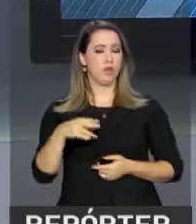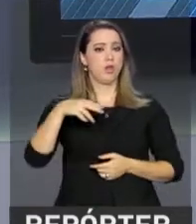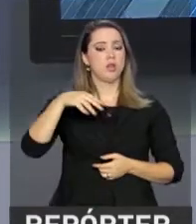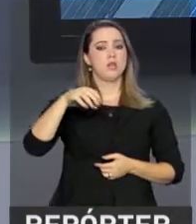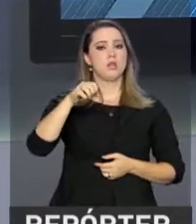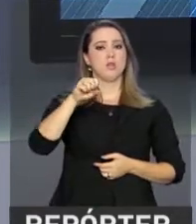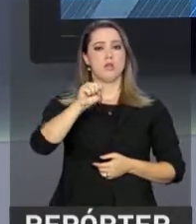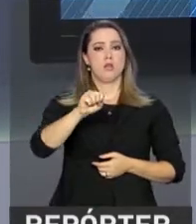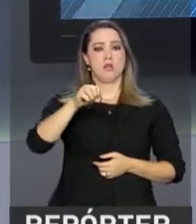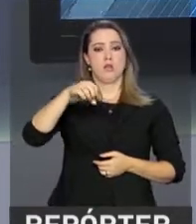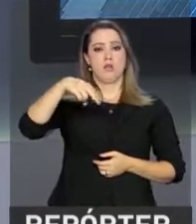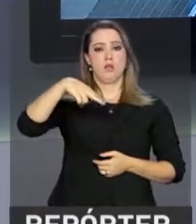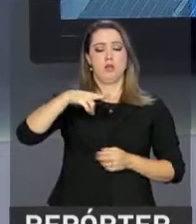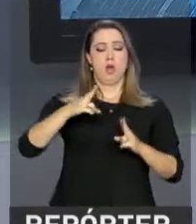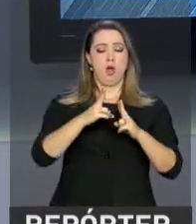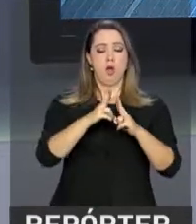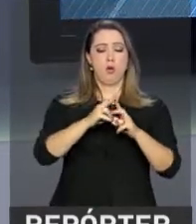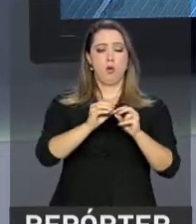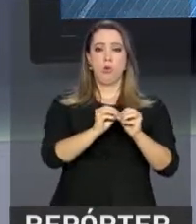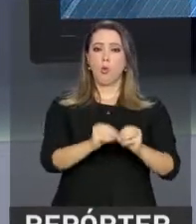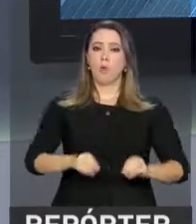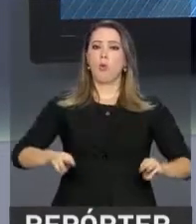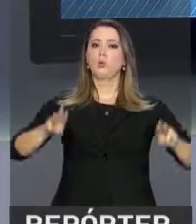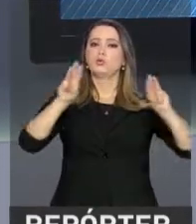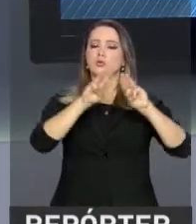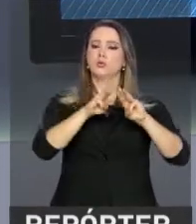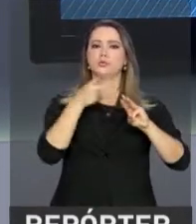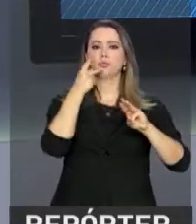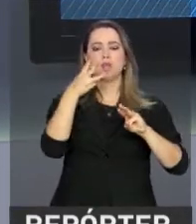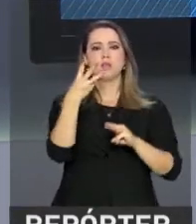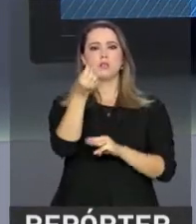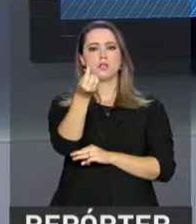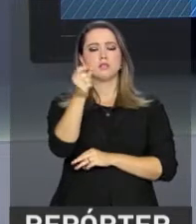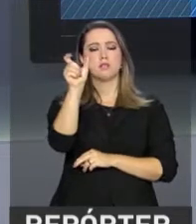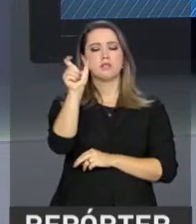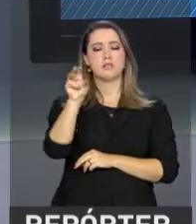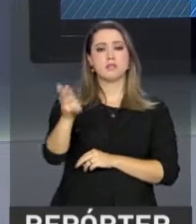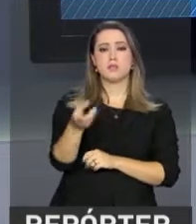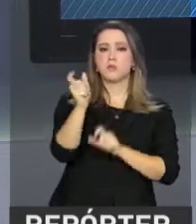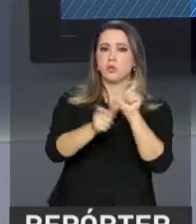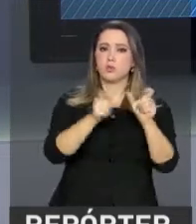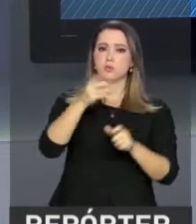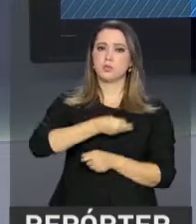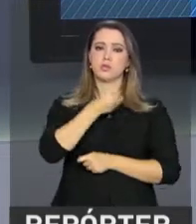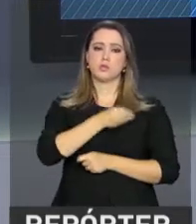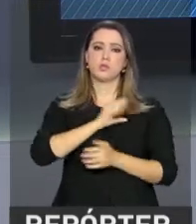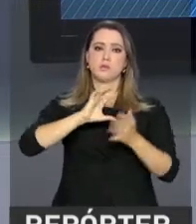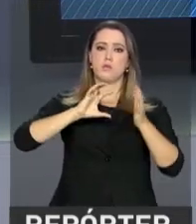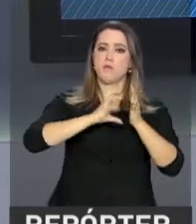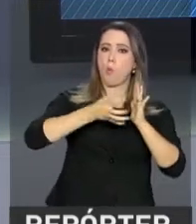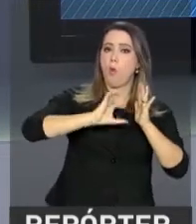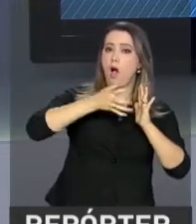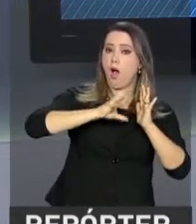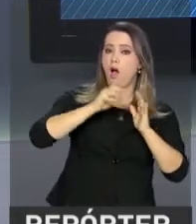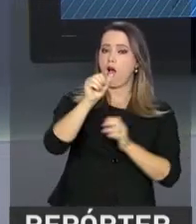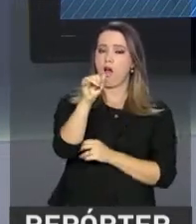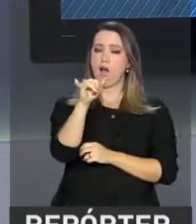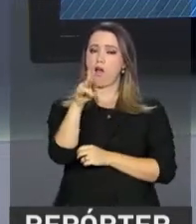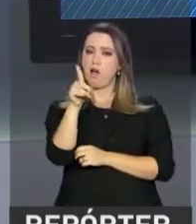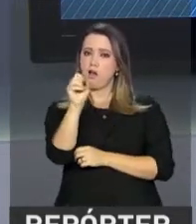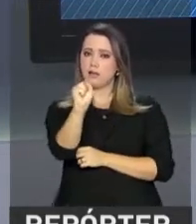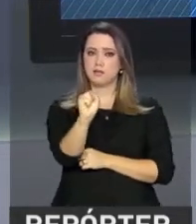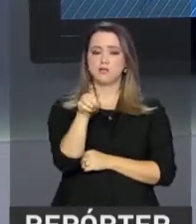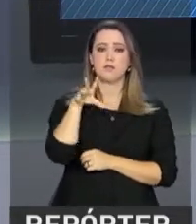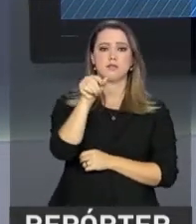das nações unidas pelo menos 36 milhões de pessoas vivem com aids em todo mundo aqui no brasil as estimativas do ministério da saúde